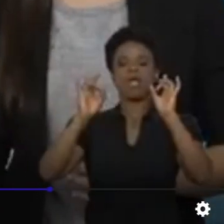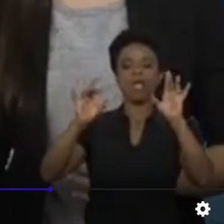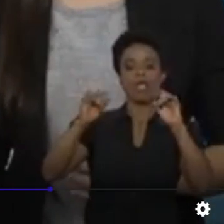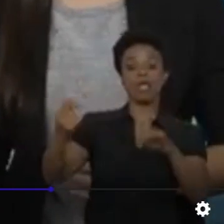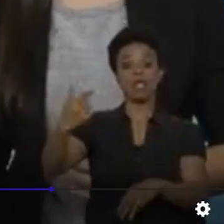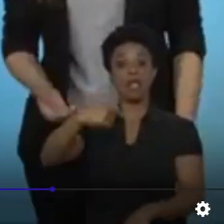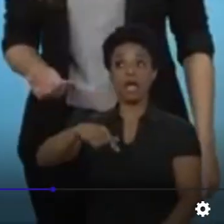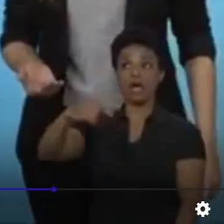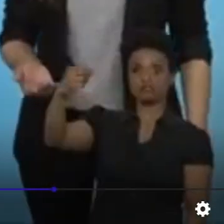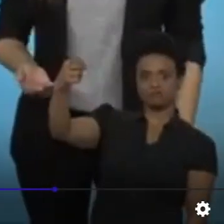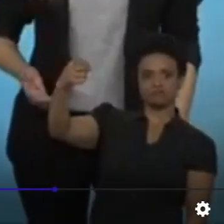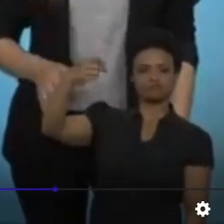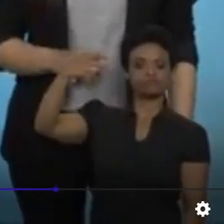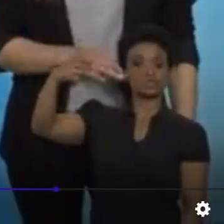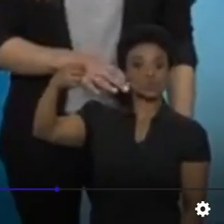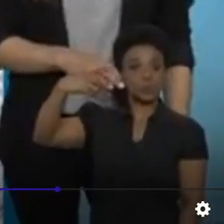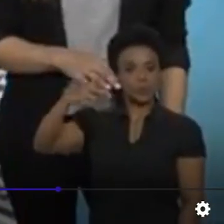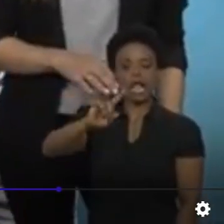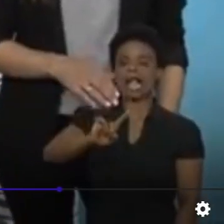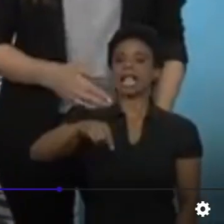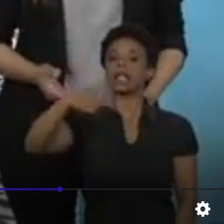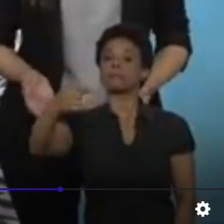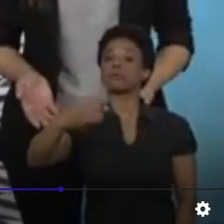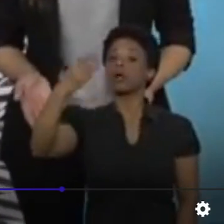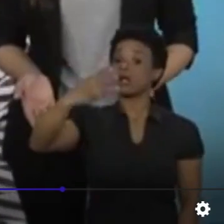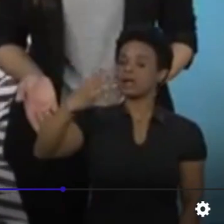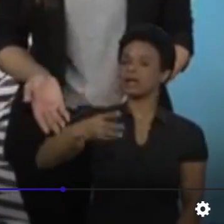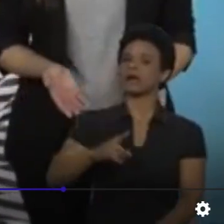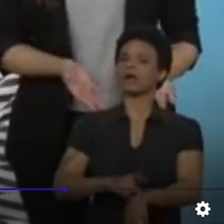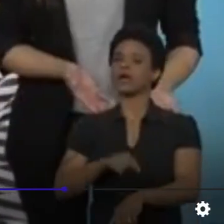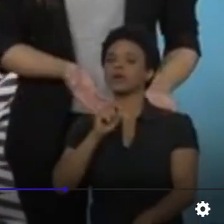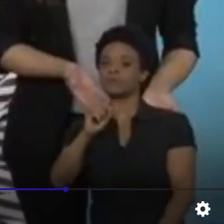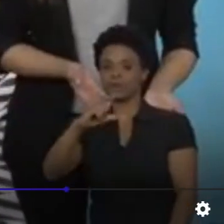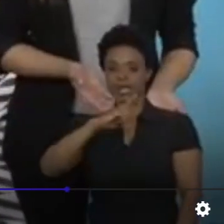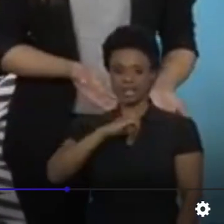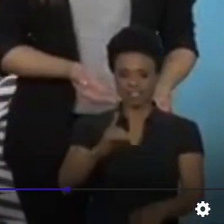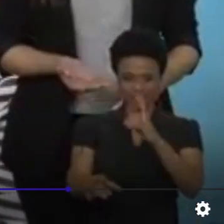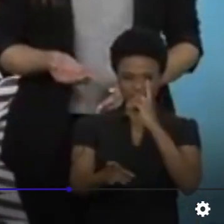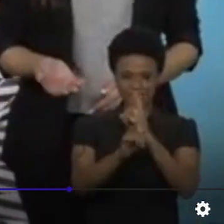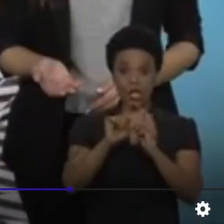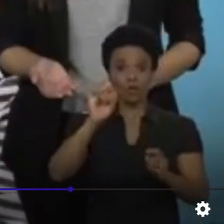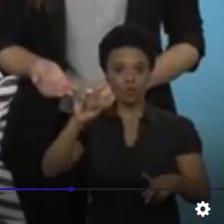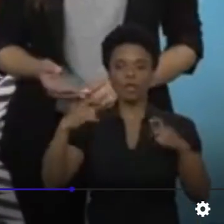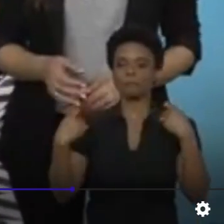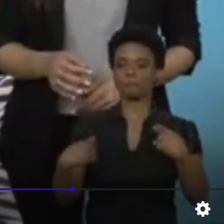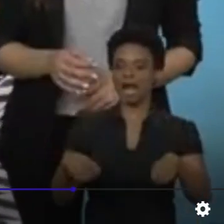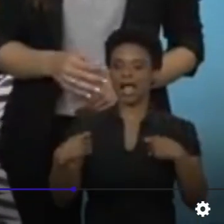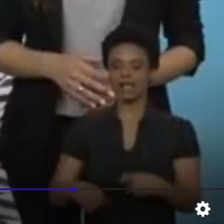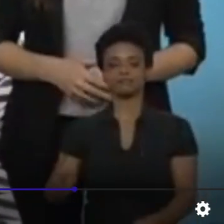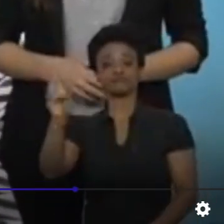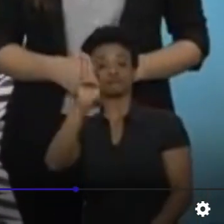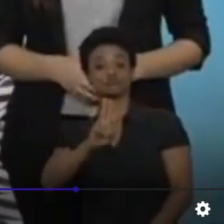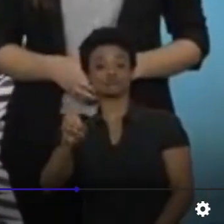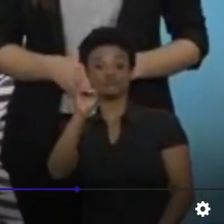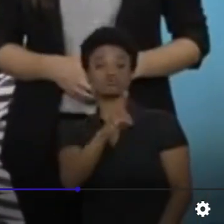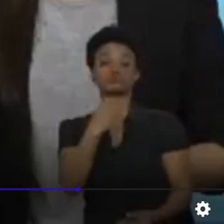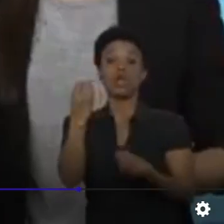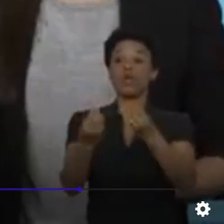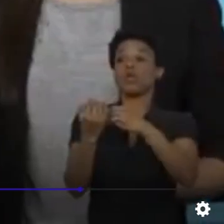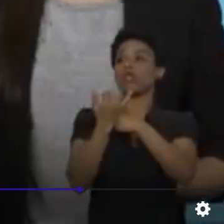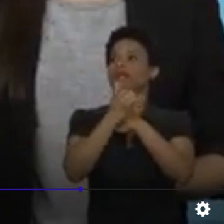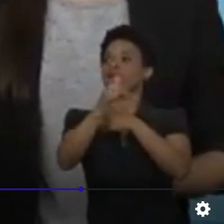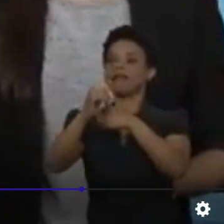de iluminação. Em seguida, na terceira fase, nós levantamos os dados exigidos pela distribuidora para fornecer